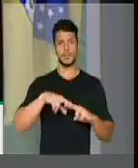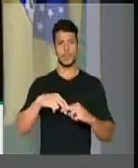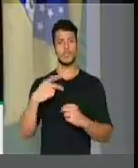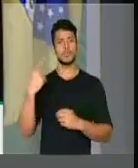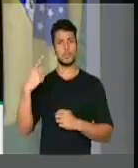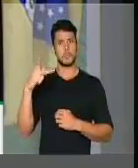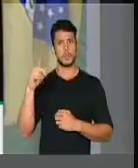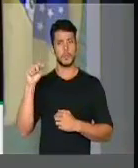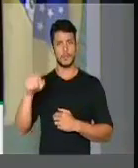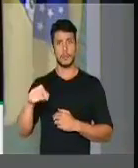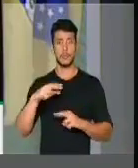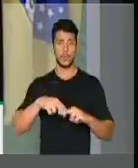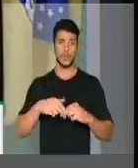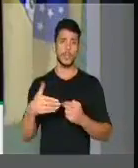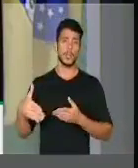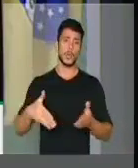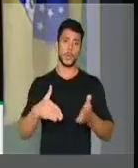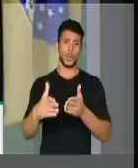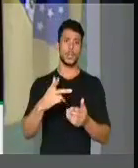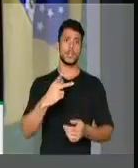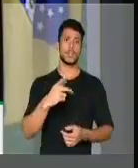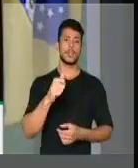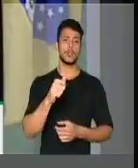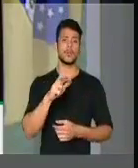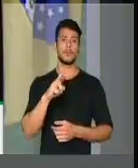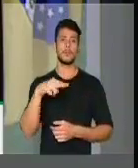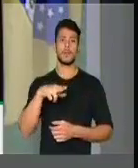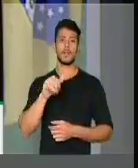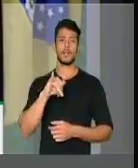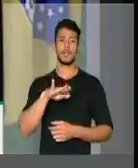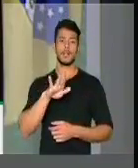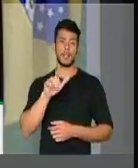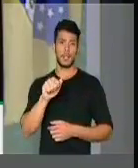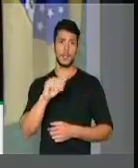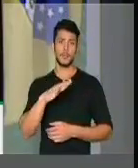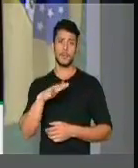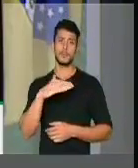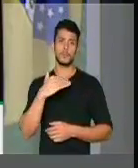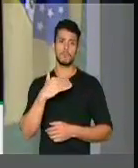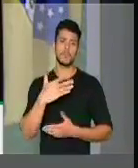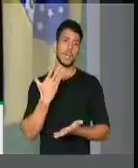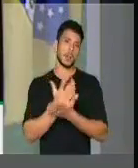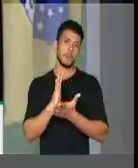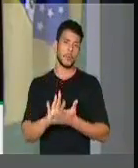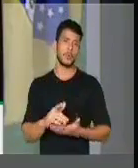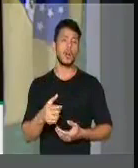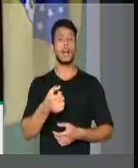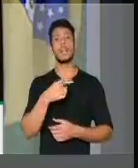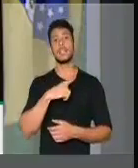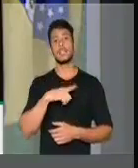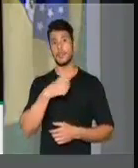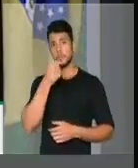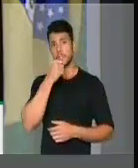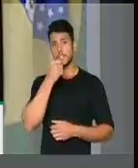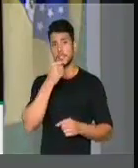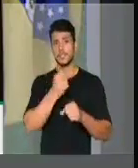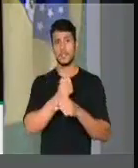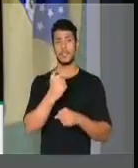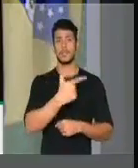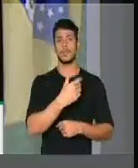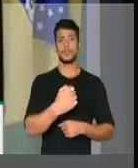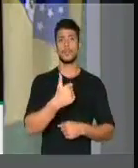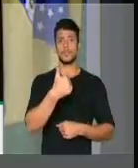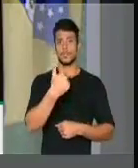razão da morte do Rio Parnaíba. Isso foi entrevista dada em 2012 na revista Cidade